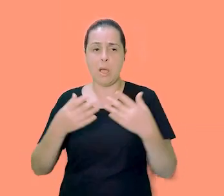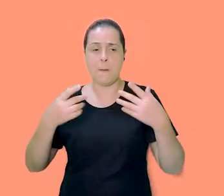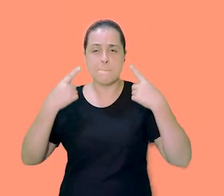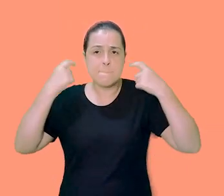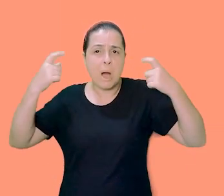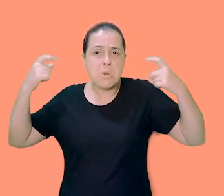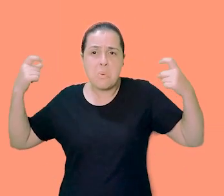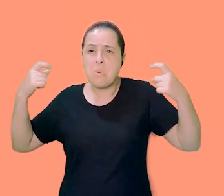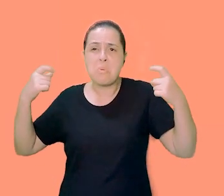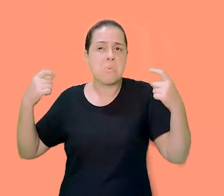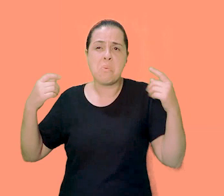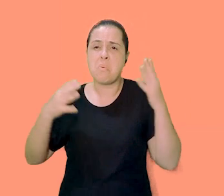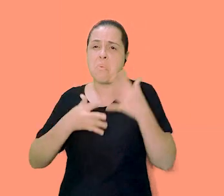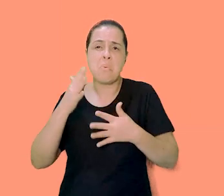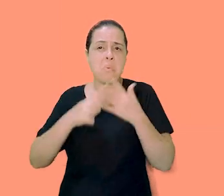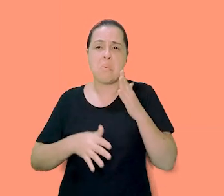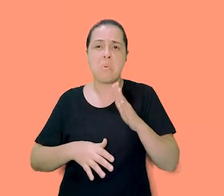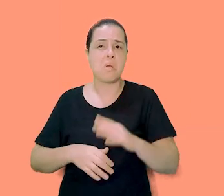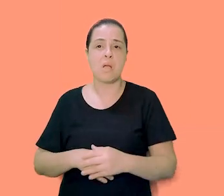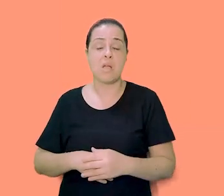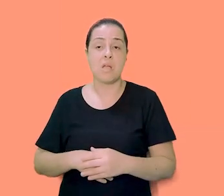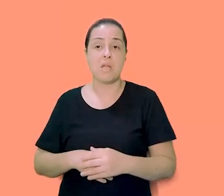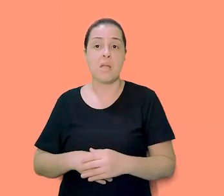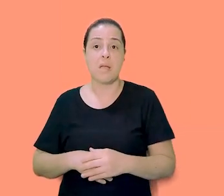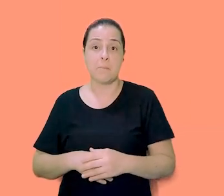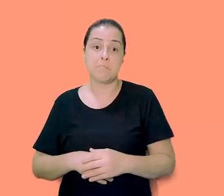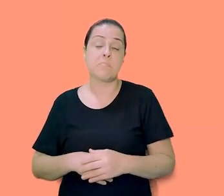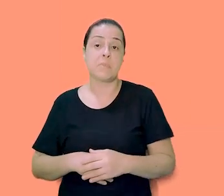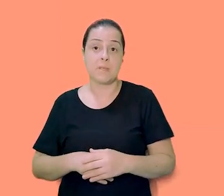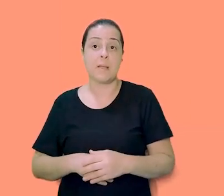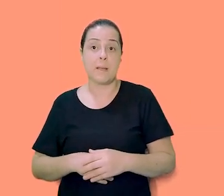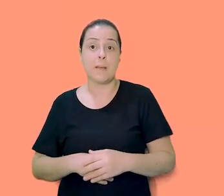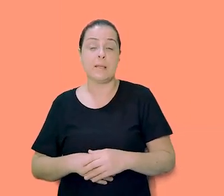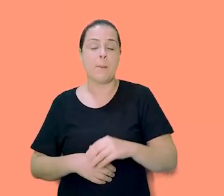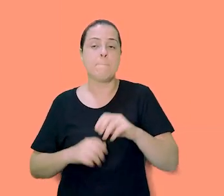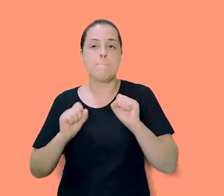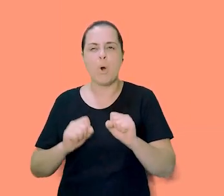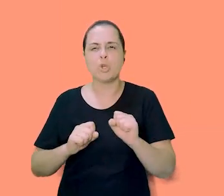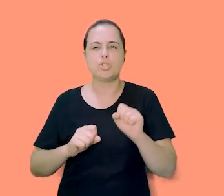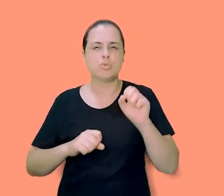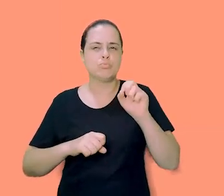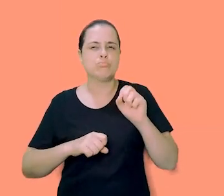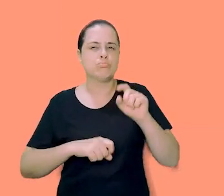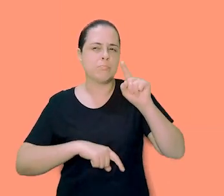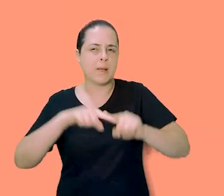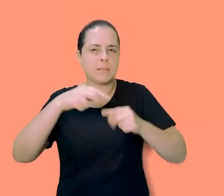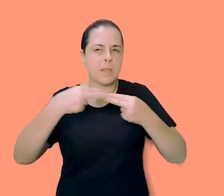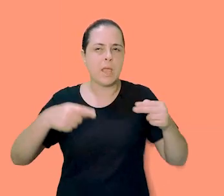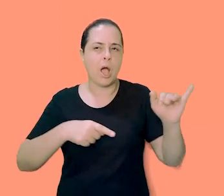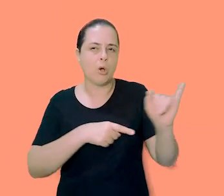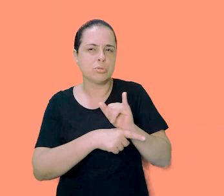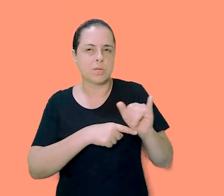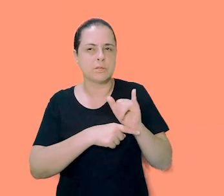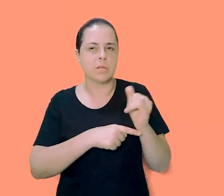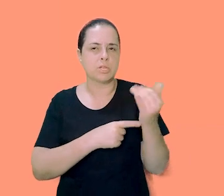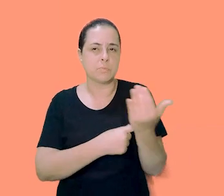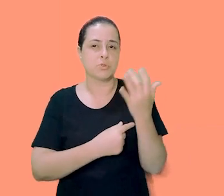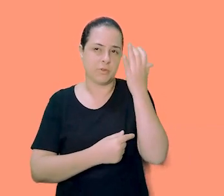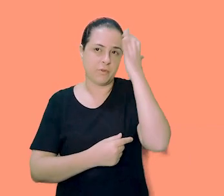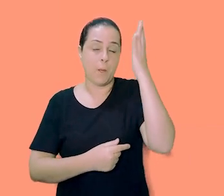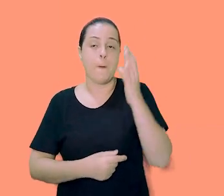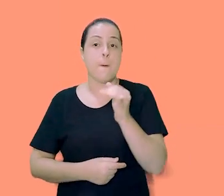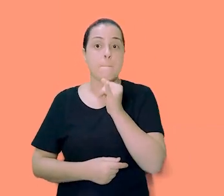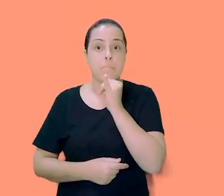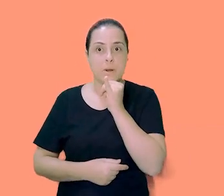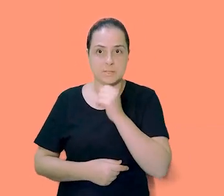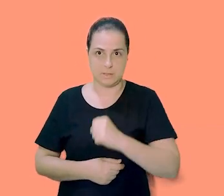atrapalha muito. Um bom posicionamento, que ele se disponha a usar as ferramentas que facilitam. Por exemplo, eu tenho um microfone remoto,